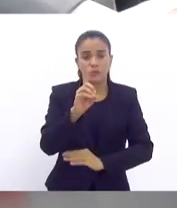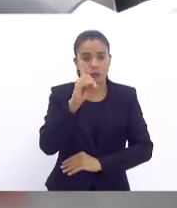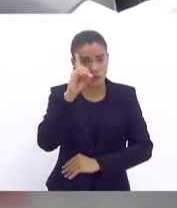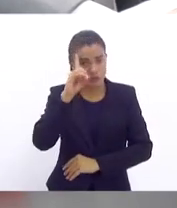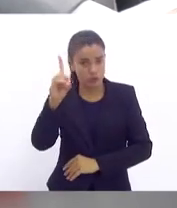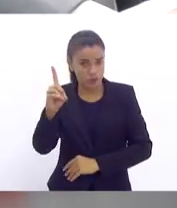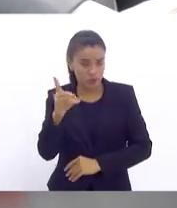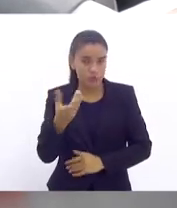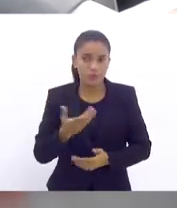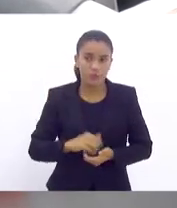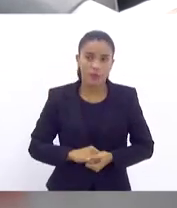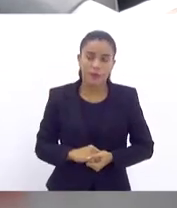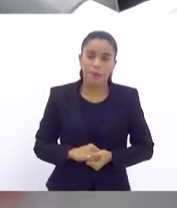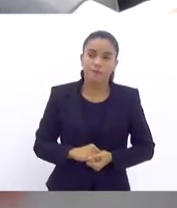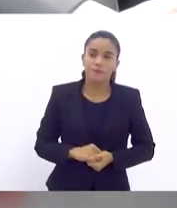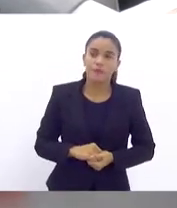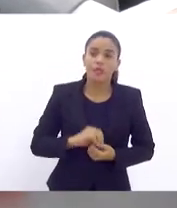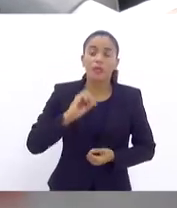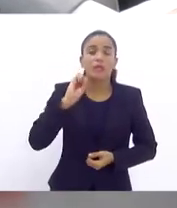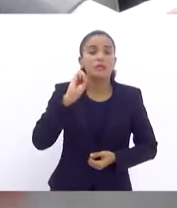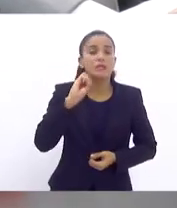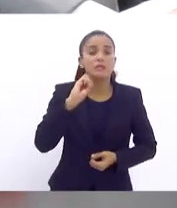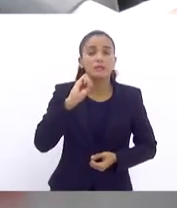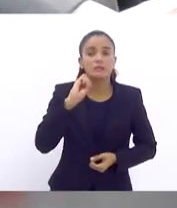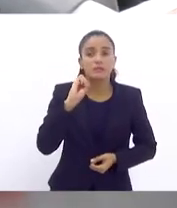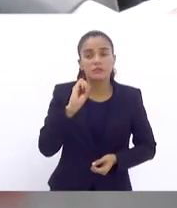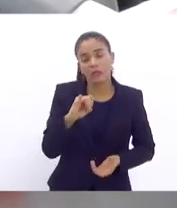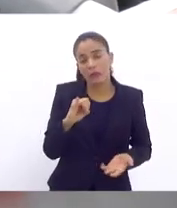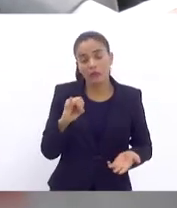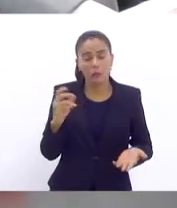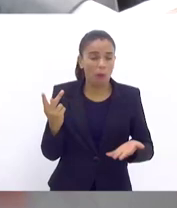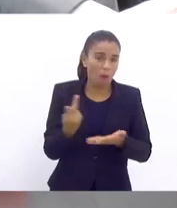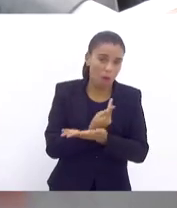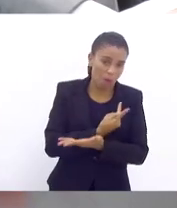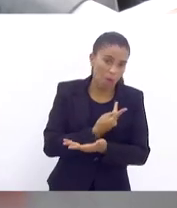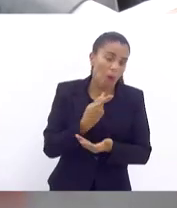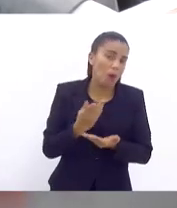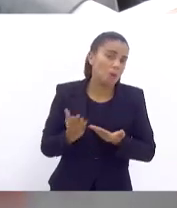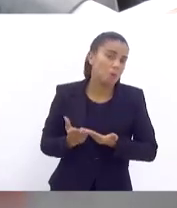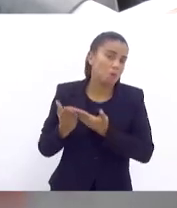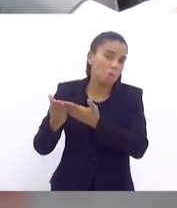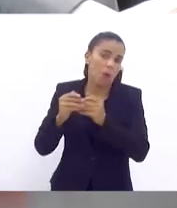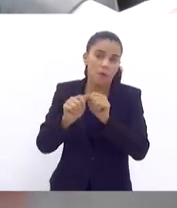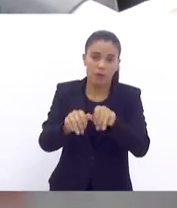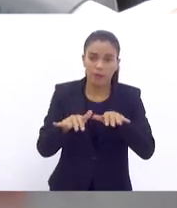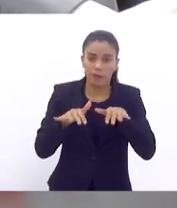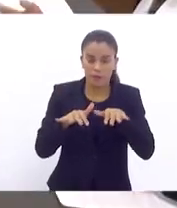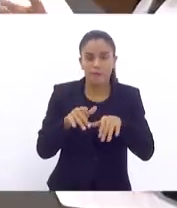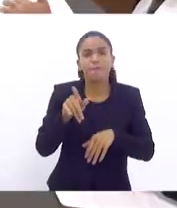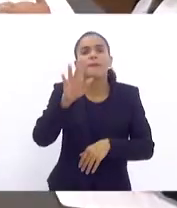se isso não ocorrer a gente pode efetivamente submeteu plenário